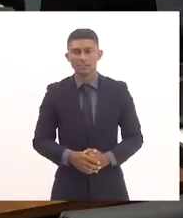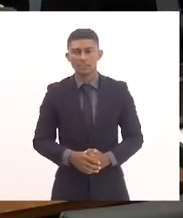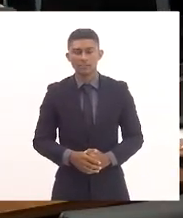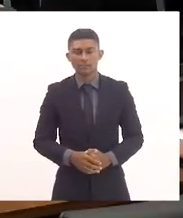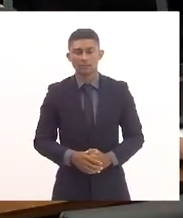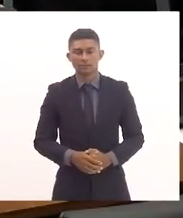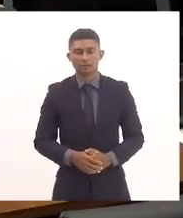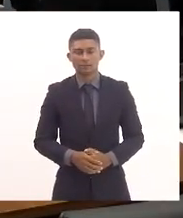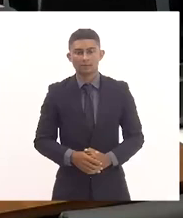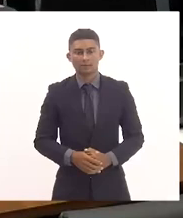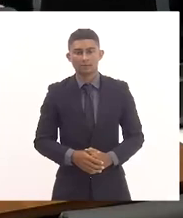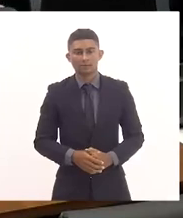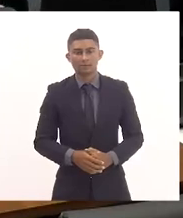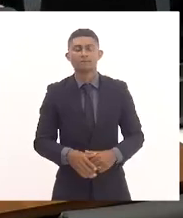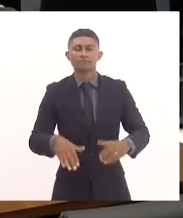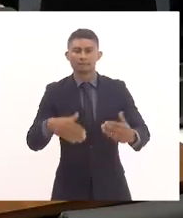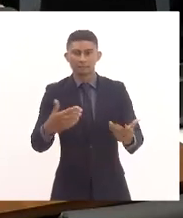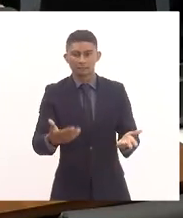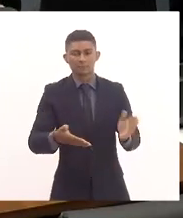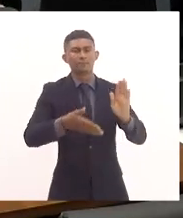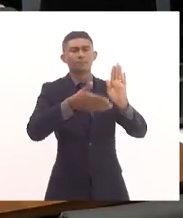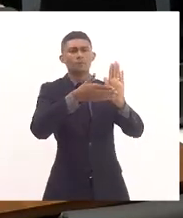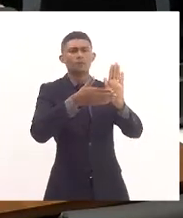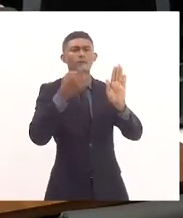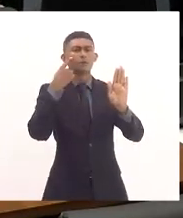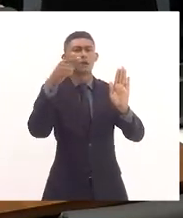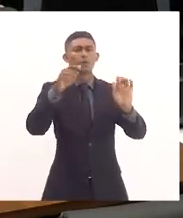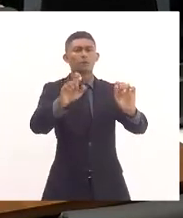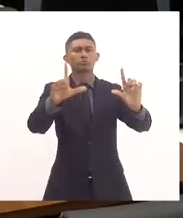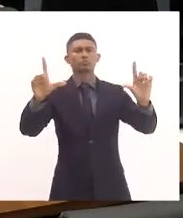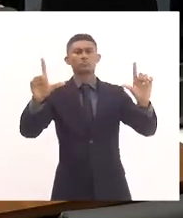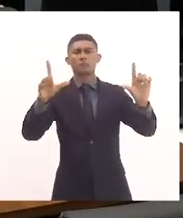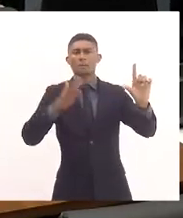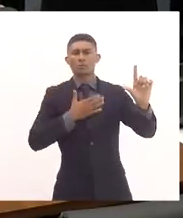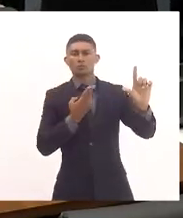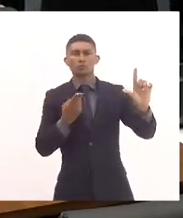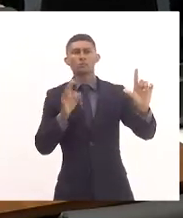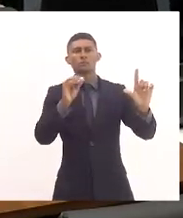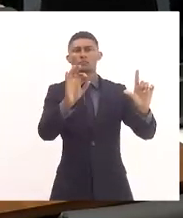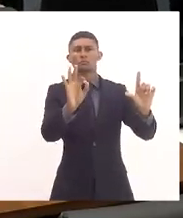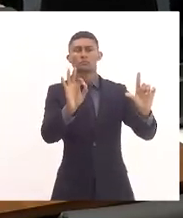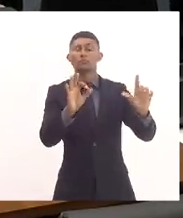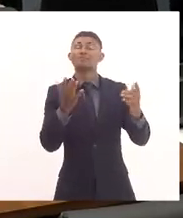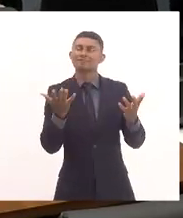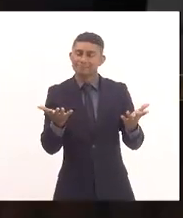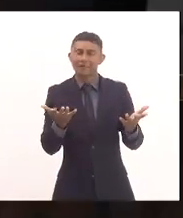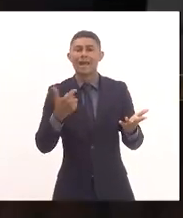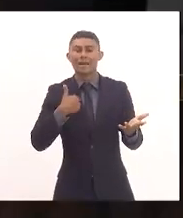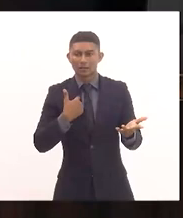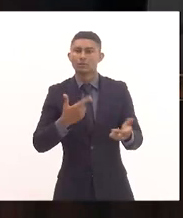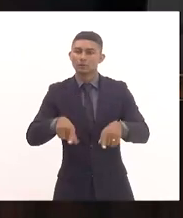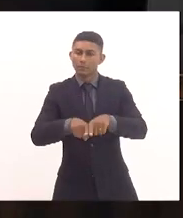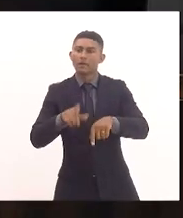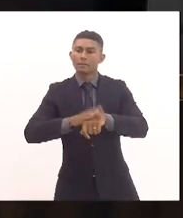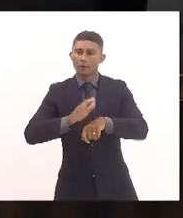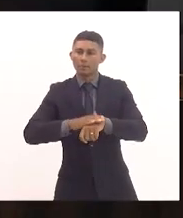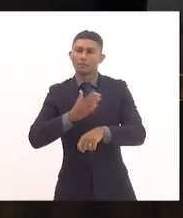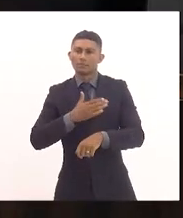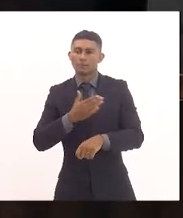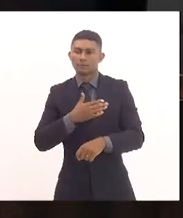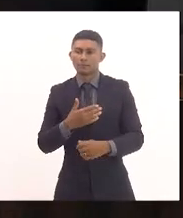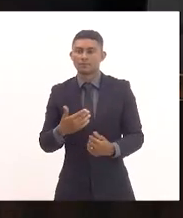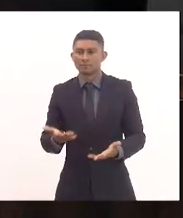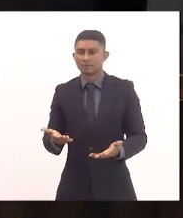Senhor presidente, não consta na pauta nem no painel, mas eu sou coautor desse projeto, então não posso aparecer. Siciliano também é coautor e não consta